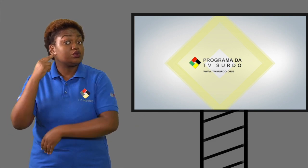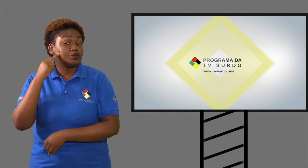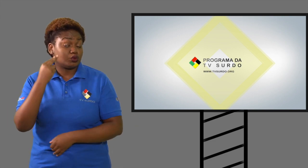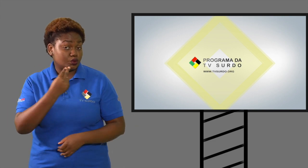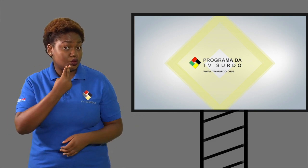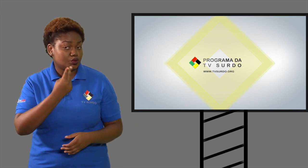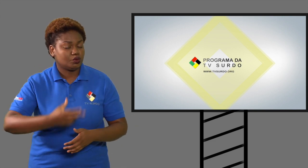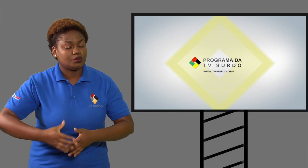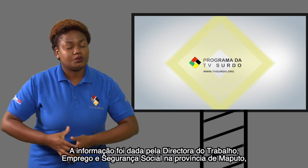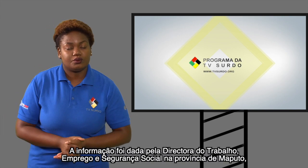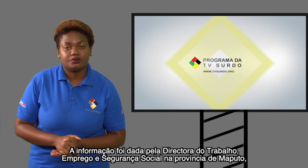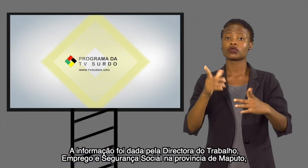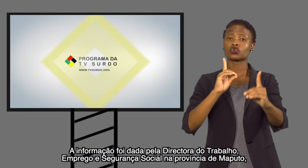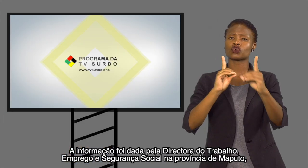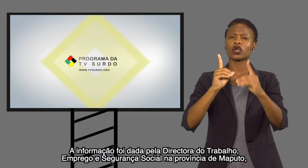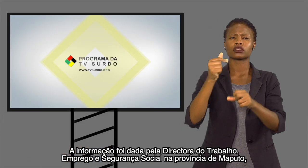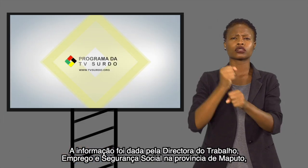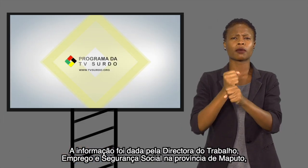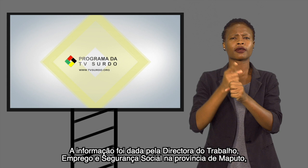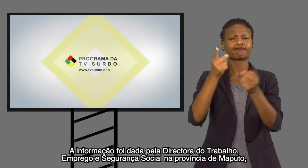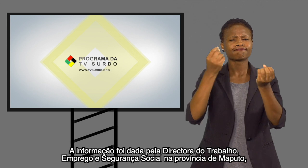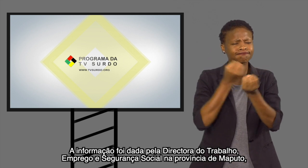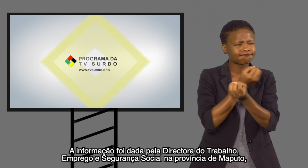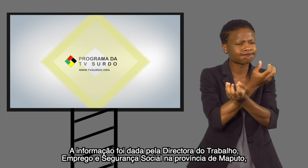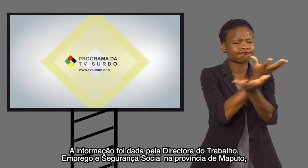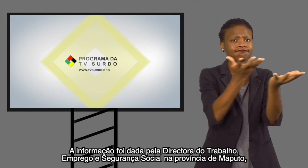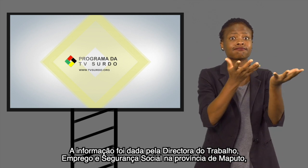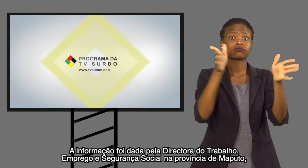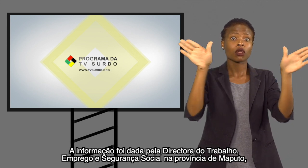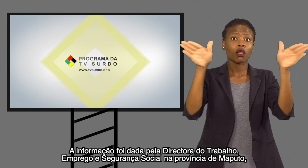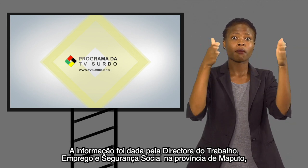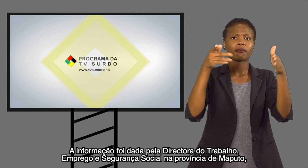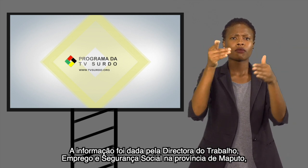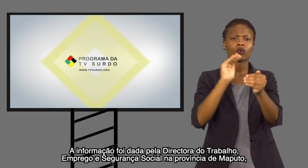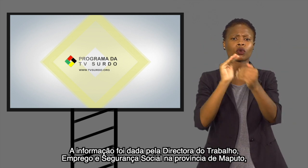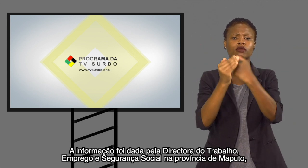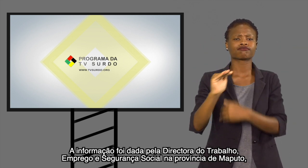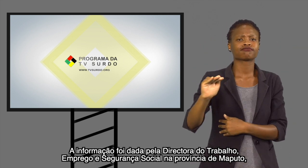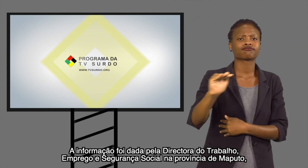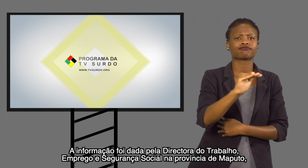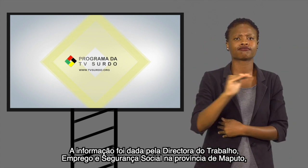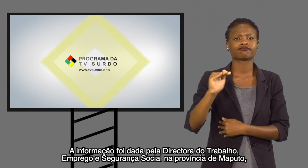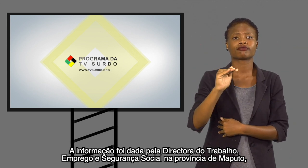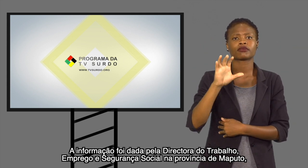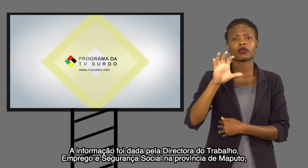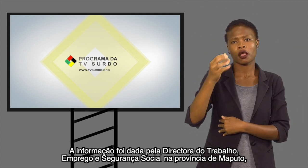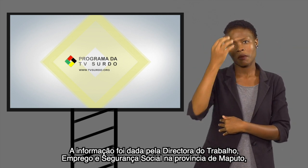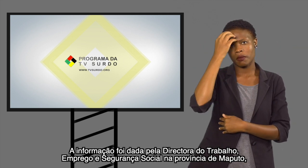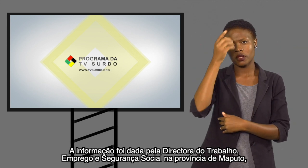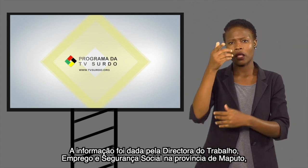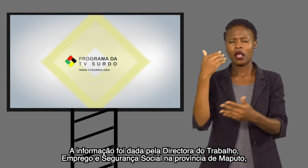A informação foi dada pela diretora do Trabalho, Emprego e Segurança Social na Província de Maputo